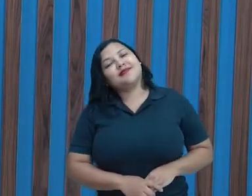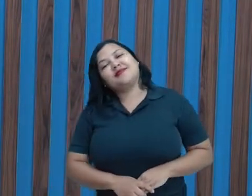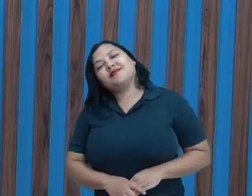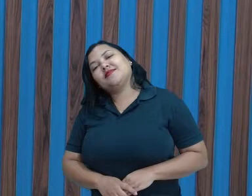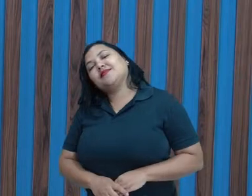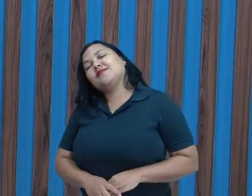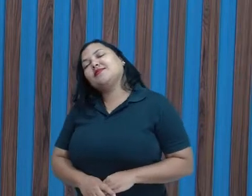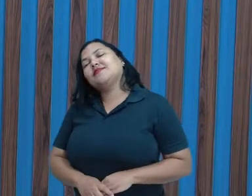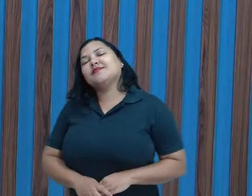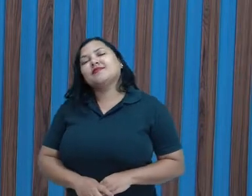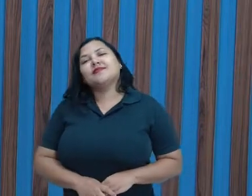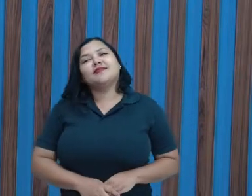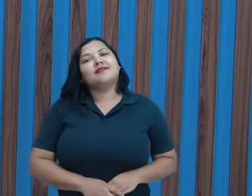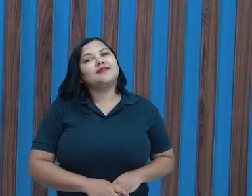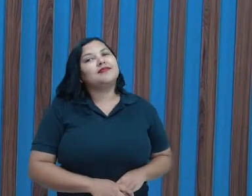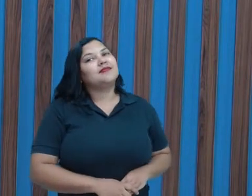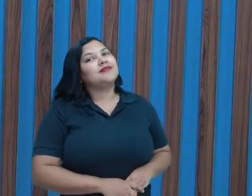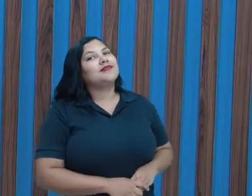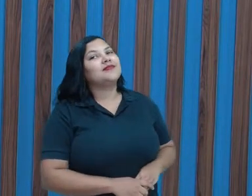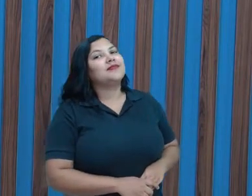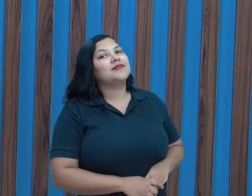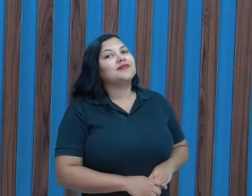I must be strong